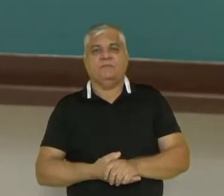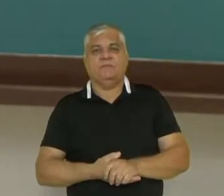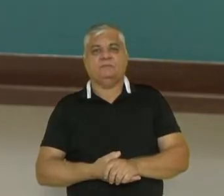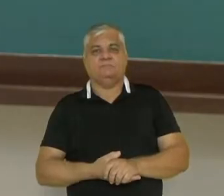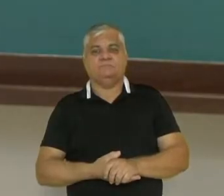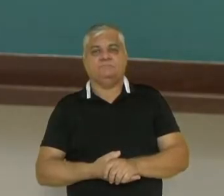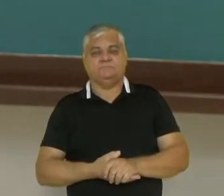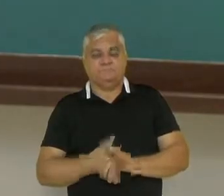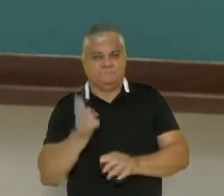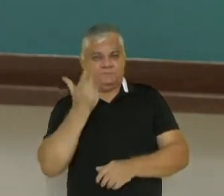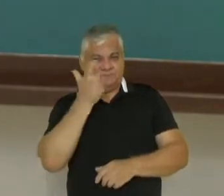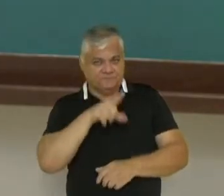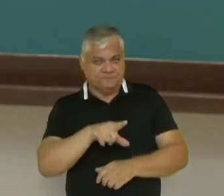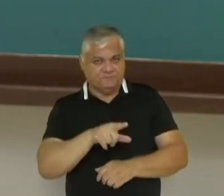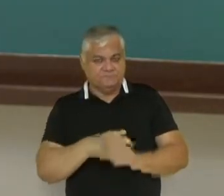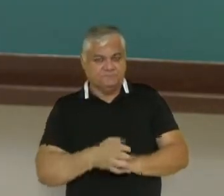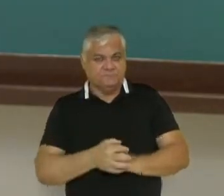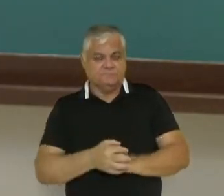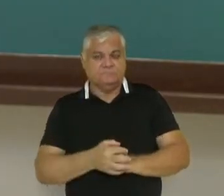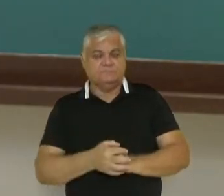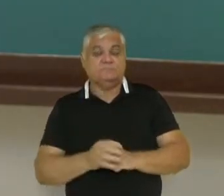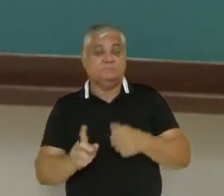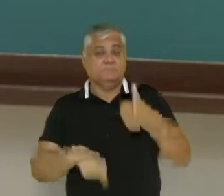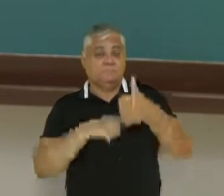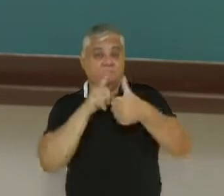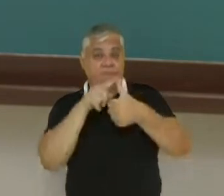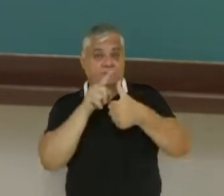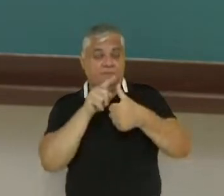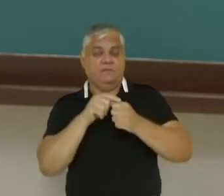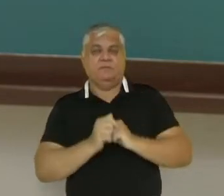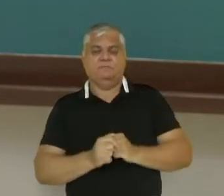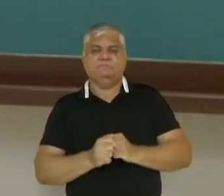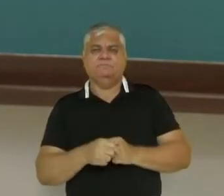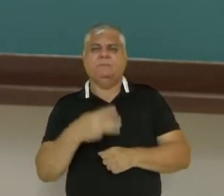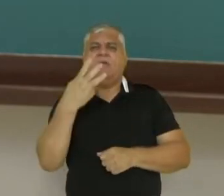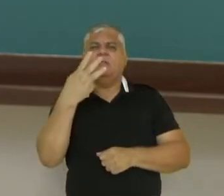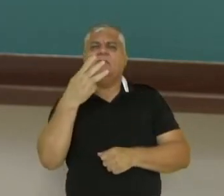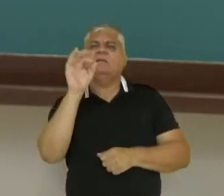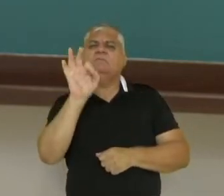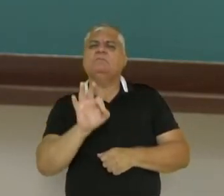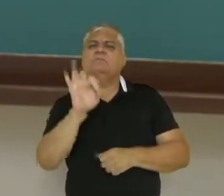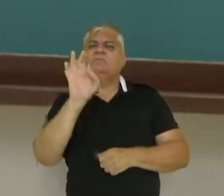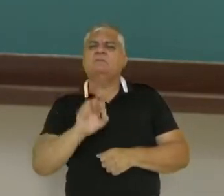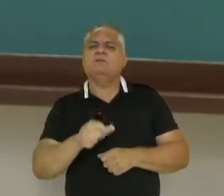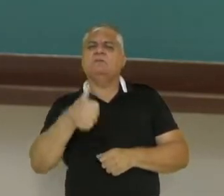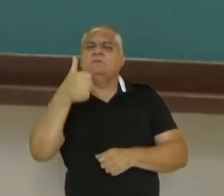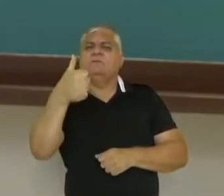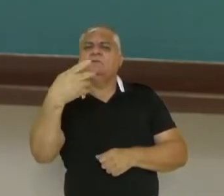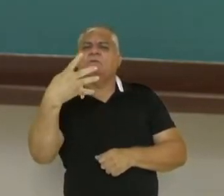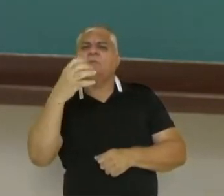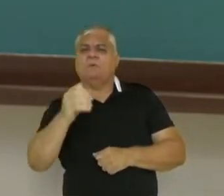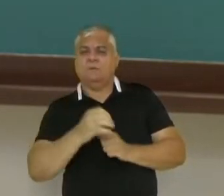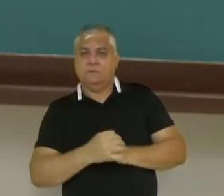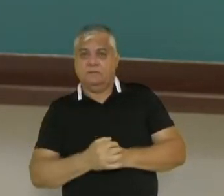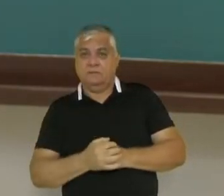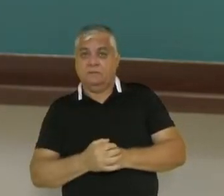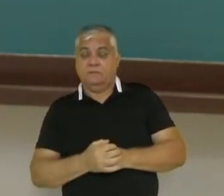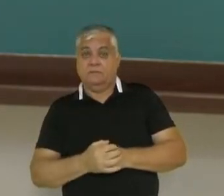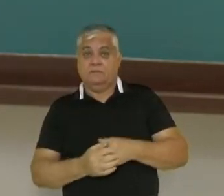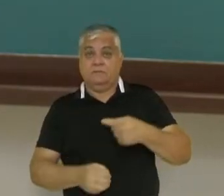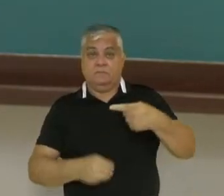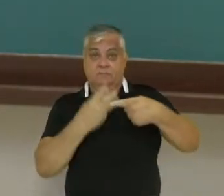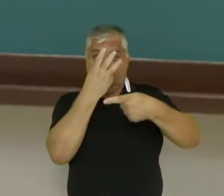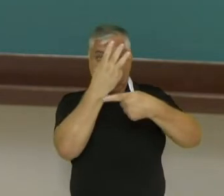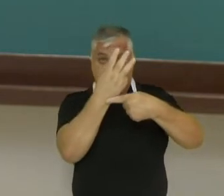Conseguiram? Conseguiram resolver, pessoal? Eu quero, primeiramente, 3% de 140. Como é que eu faço isso?